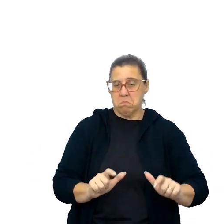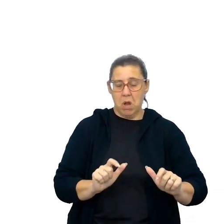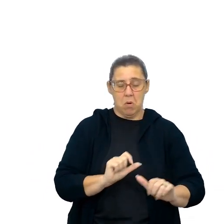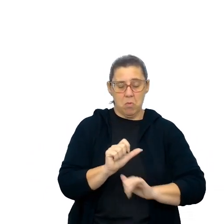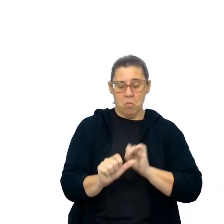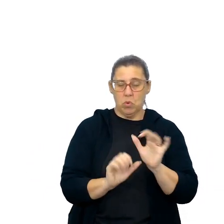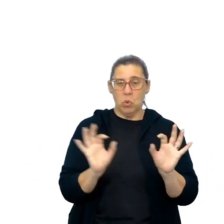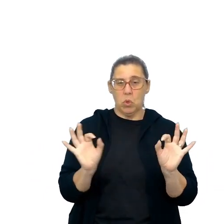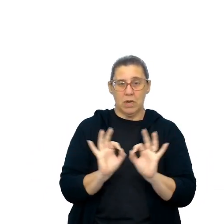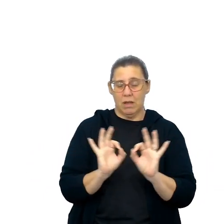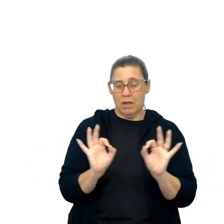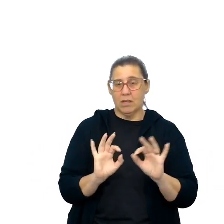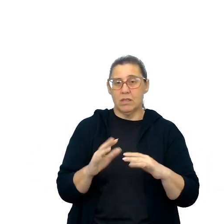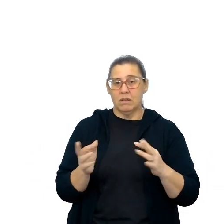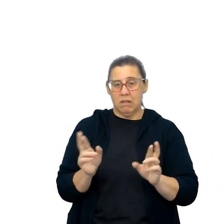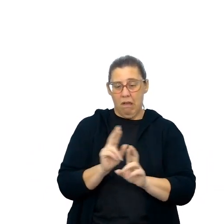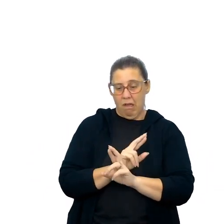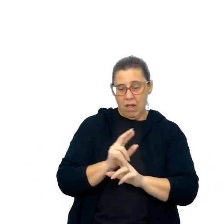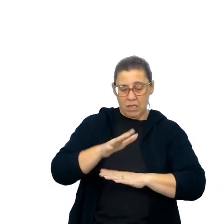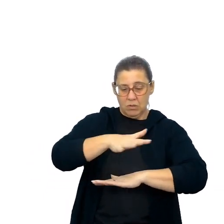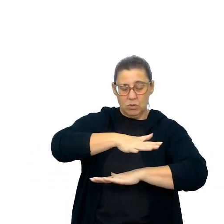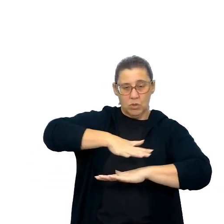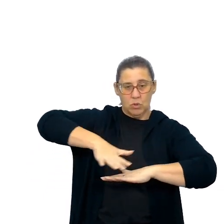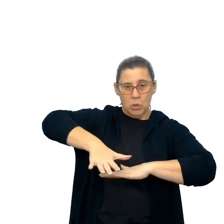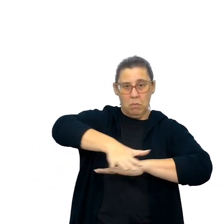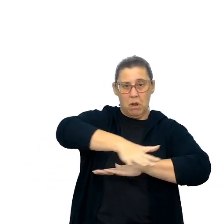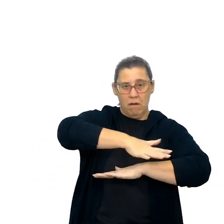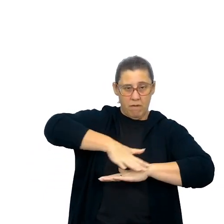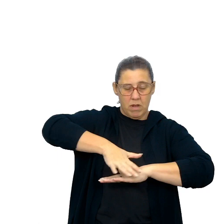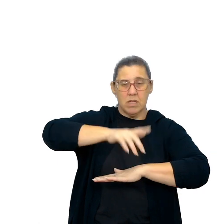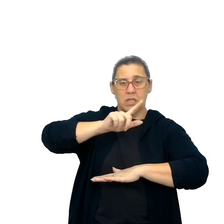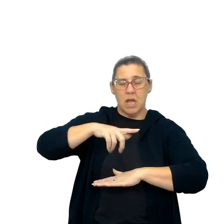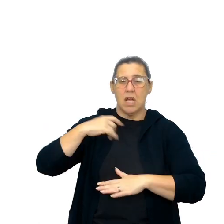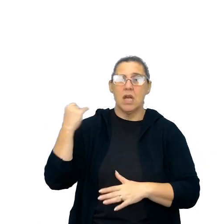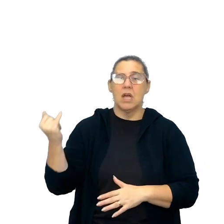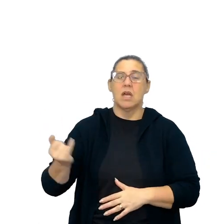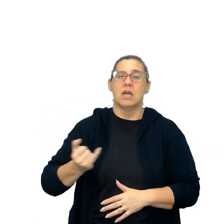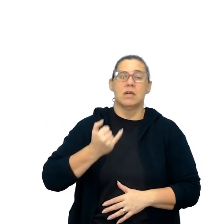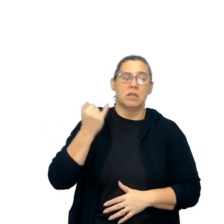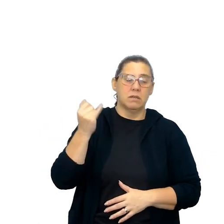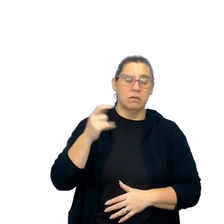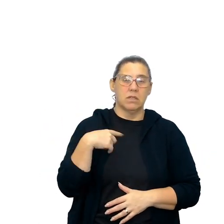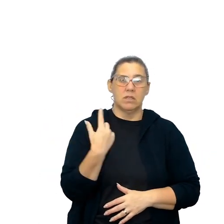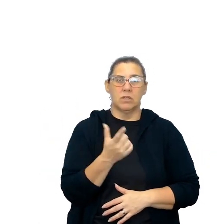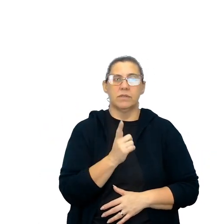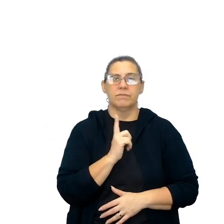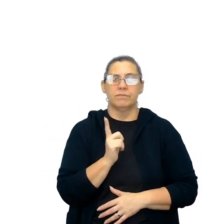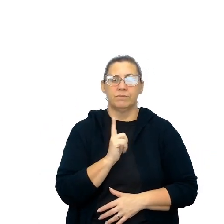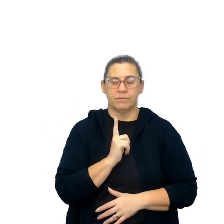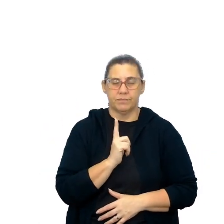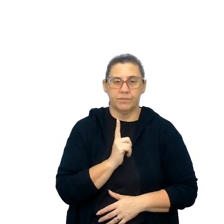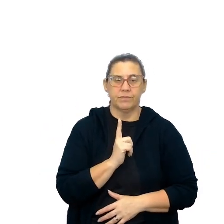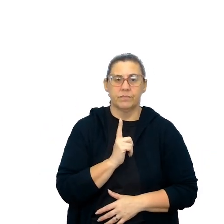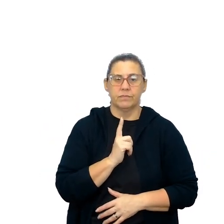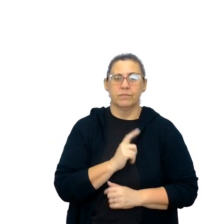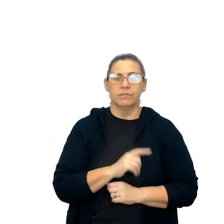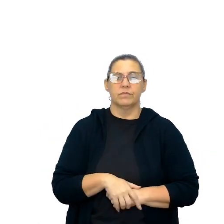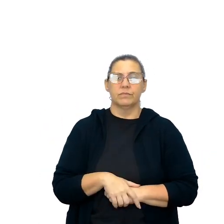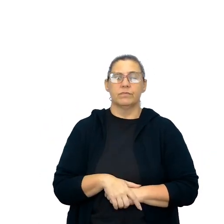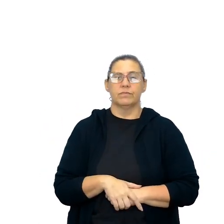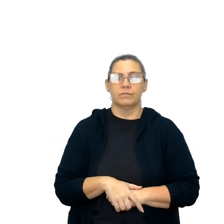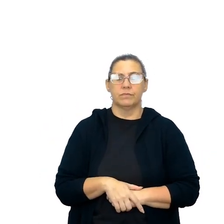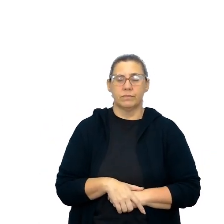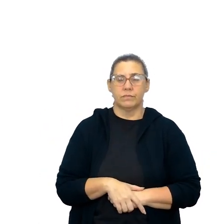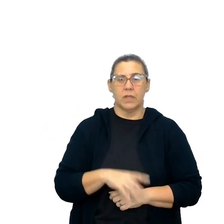relação de superfície, ela é importante para que a gente tenha aí,